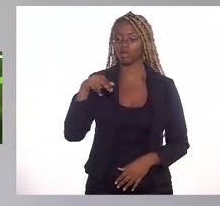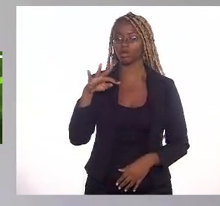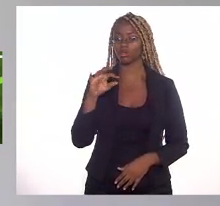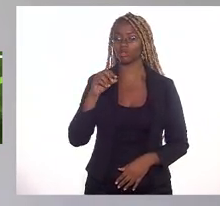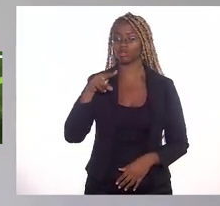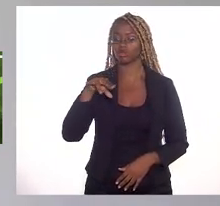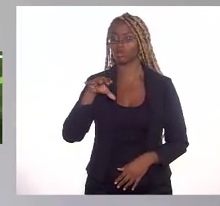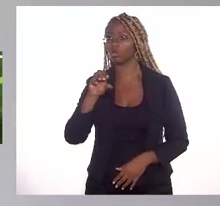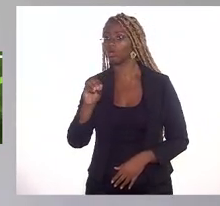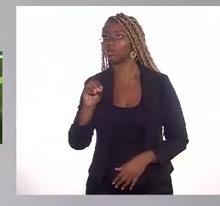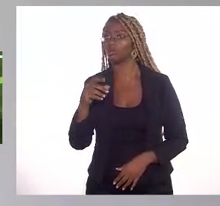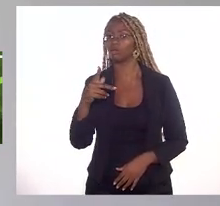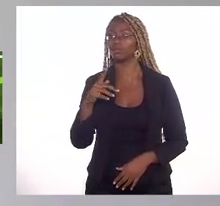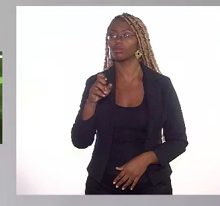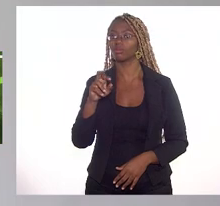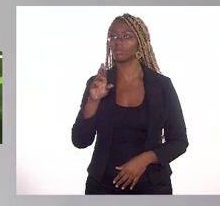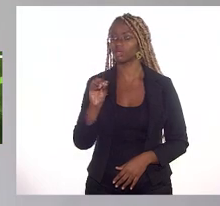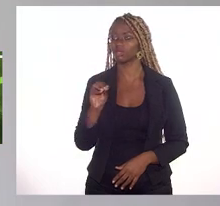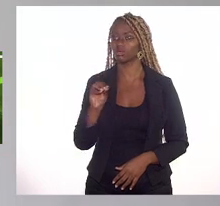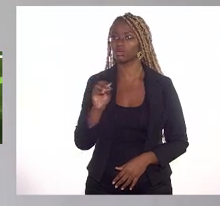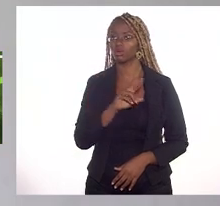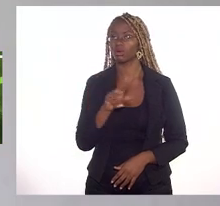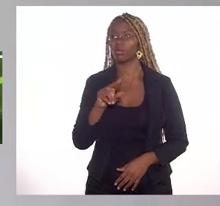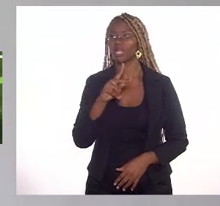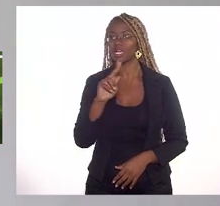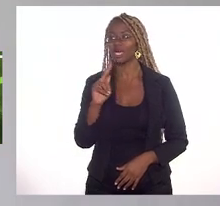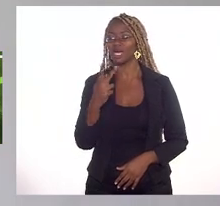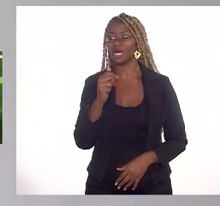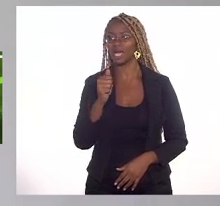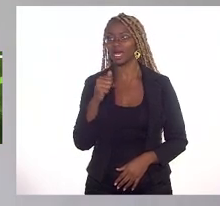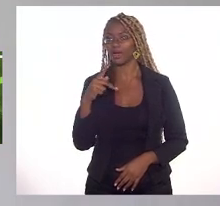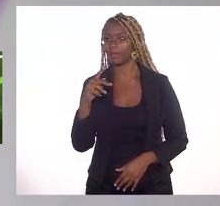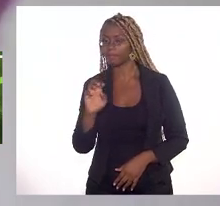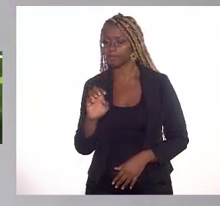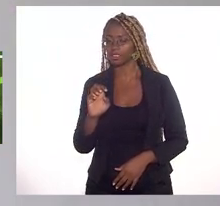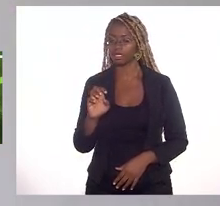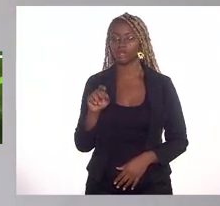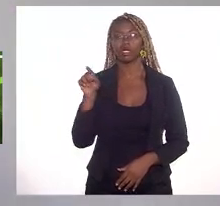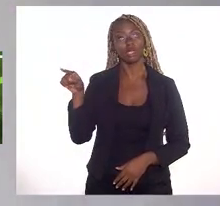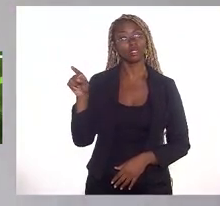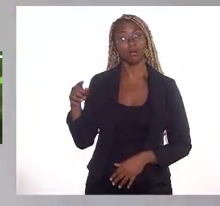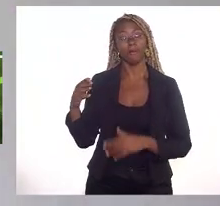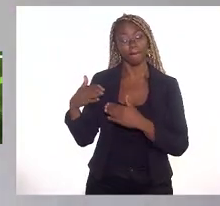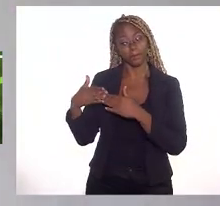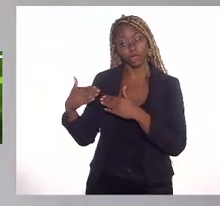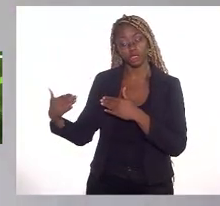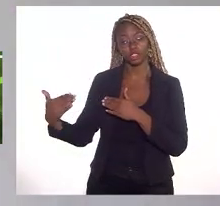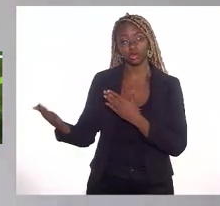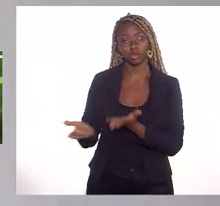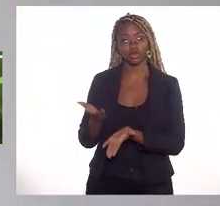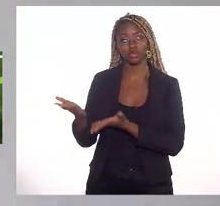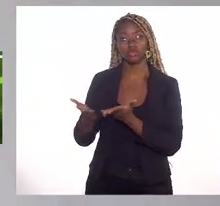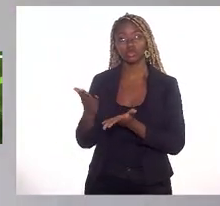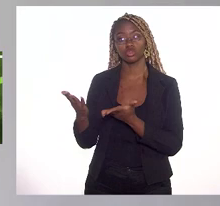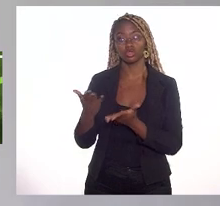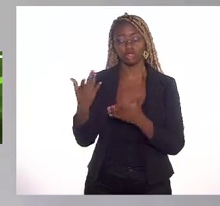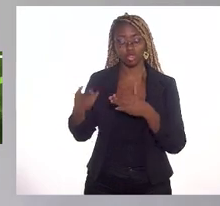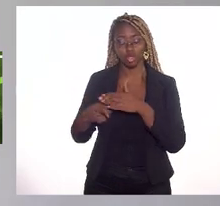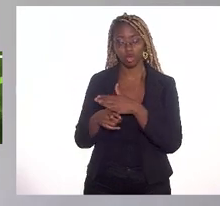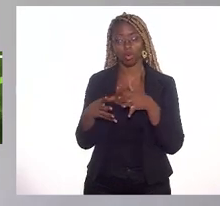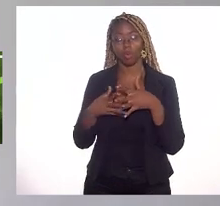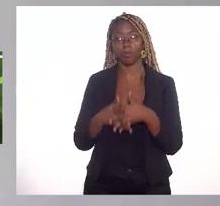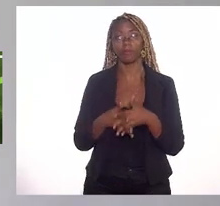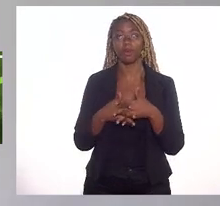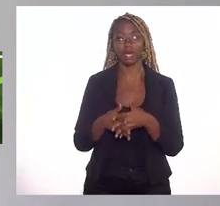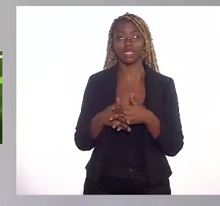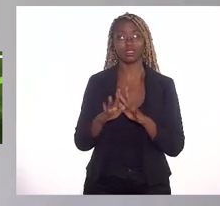Marta, o UAP, né? Que é um hospital que tem procedimentos de alta complexidade do maior valor, entretanto, enfrenta, como de